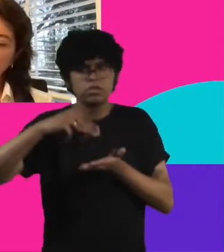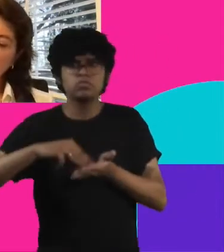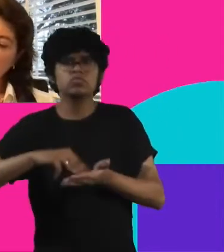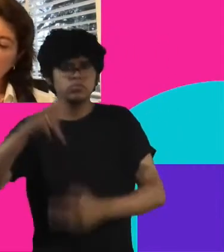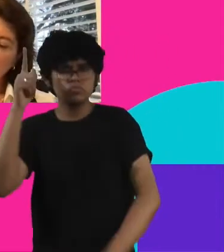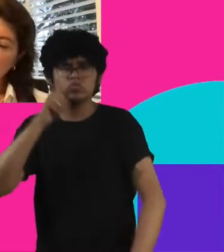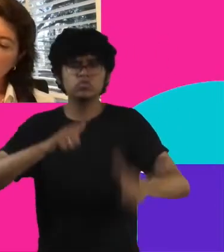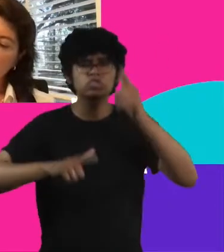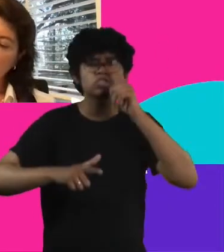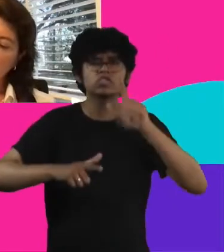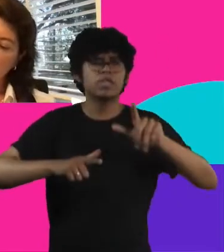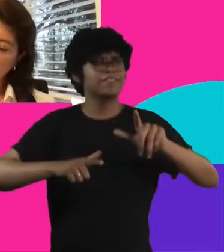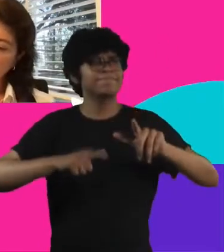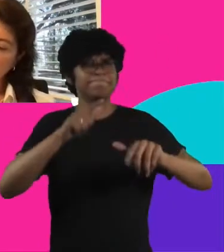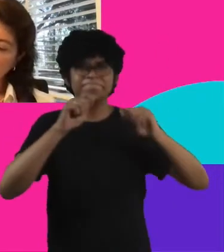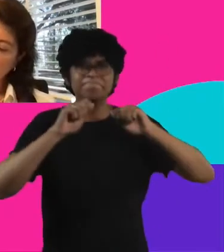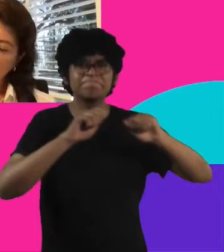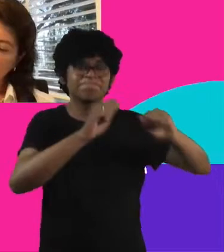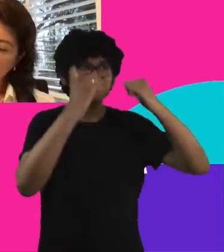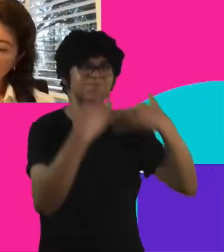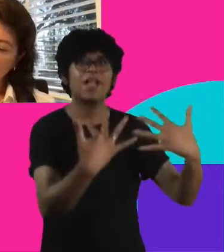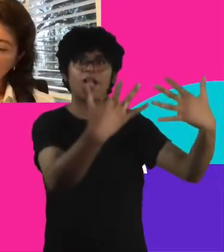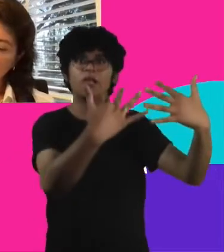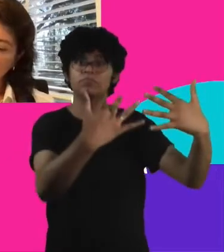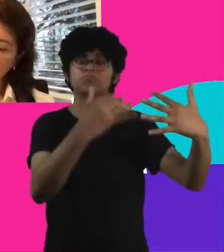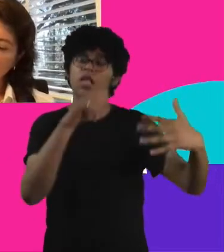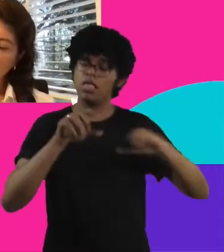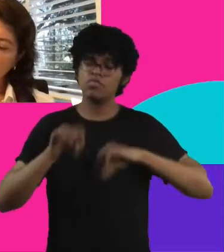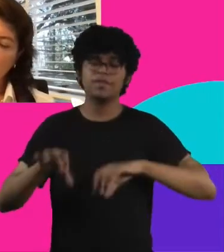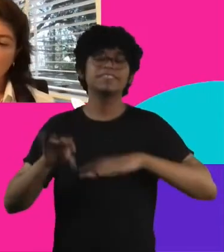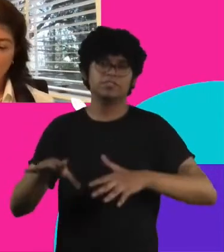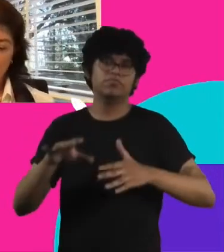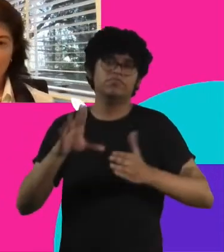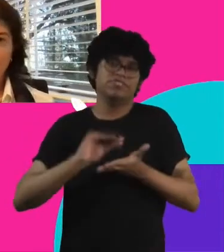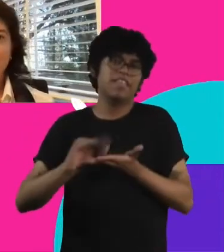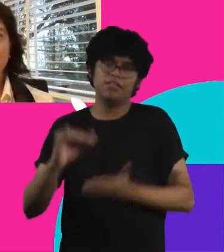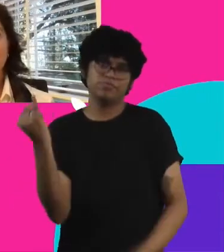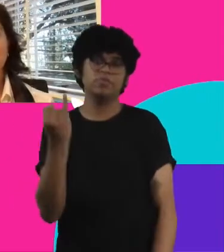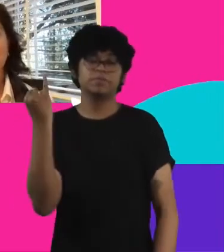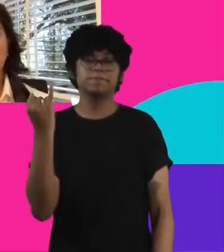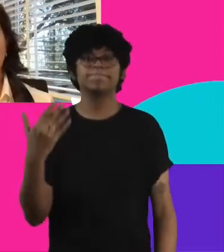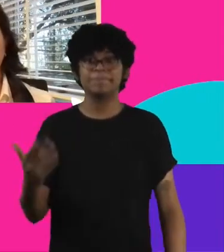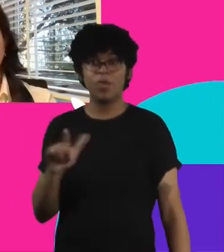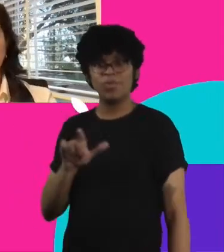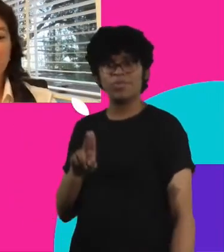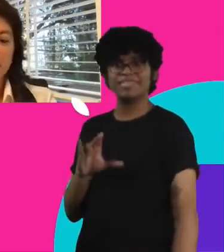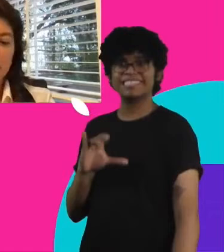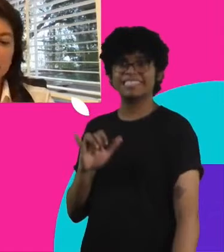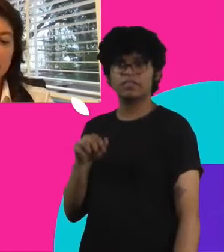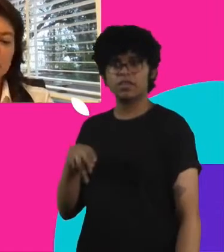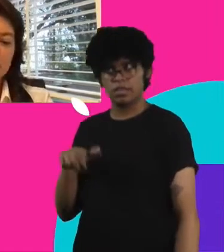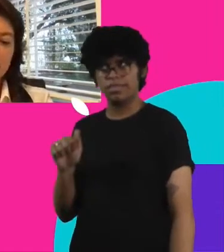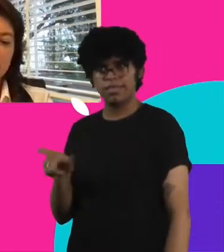muitas pessoas, e com a educação em dados não vai ser diferente. E aí eu vou chamar a Luciana, que A Andy está conosco desde antes